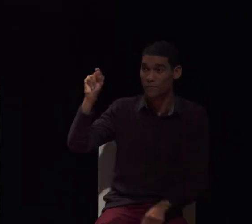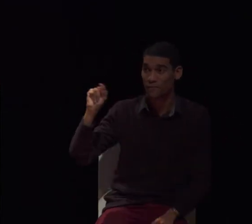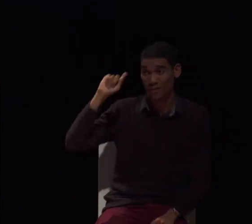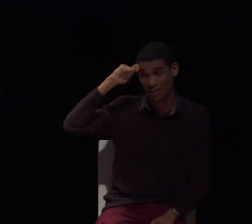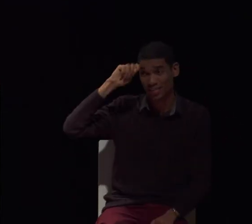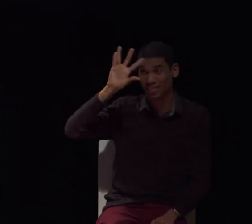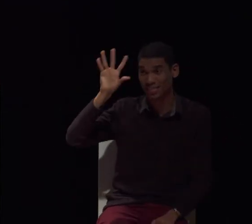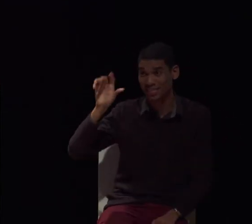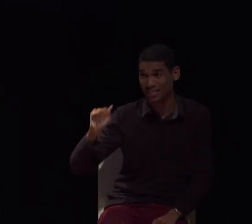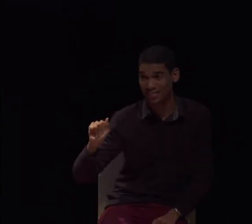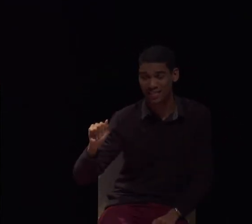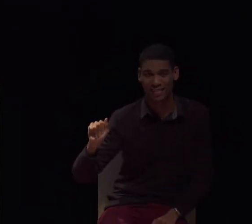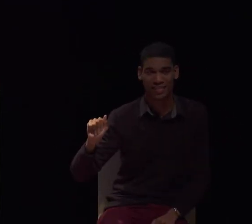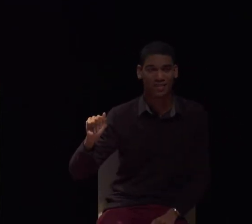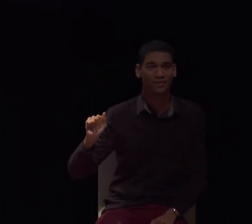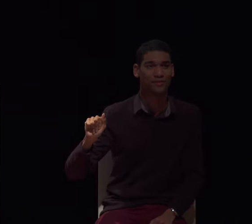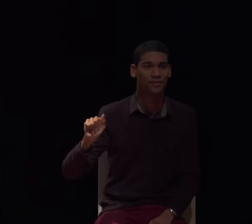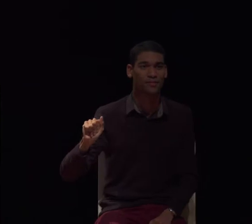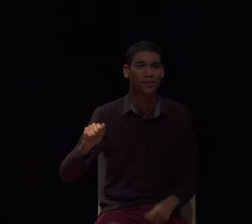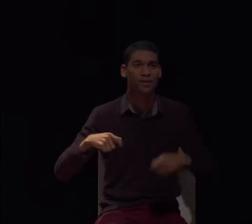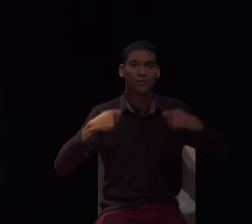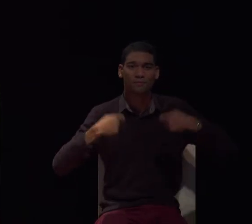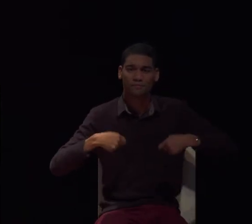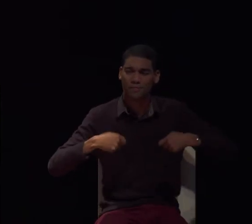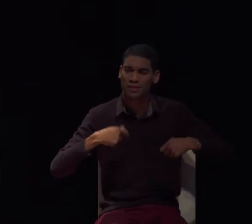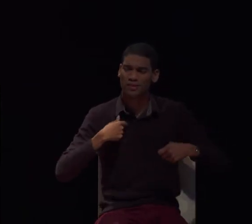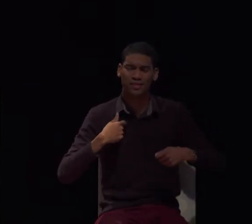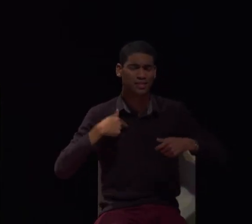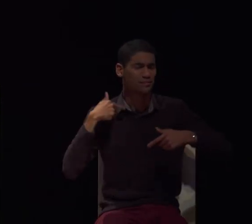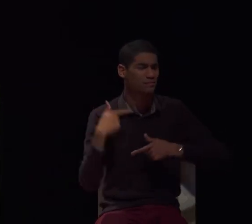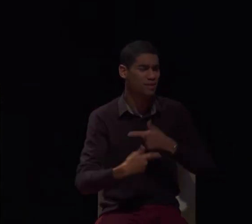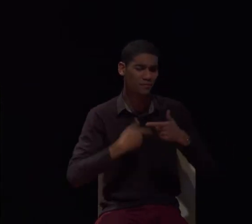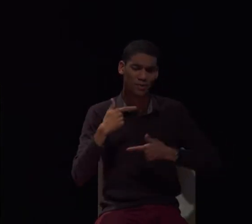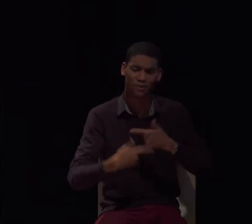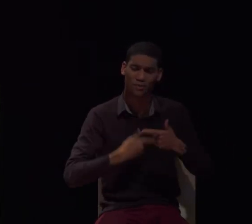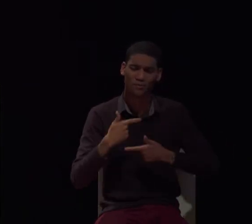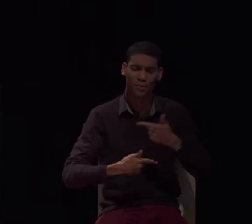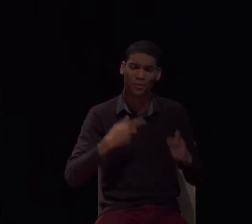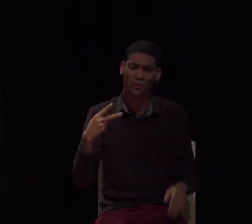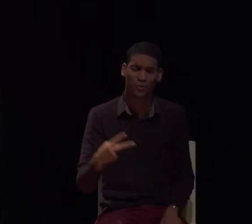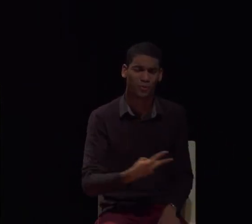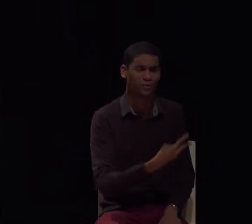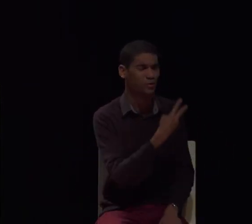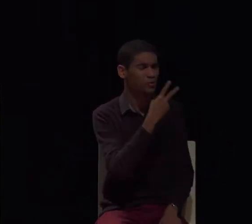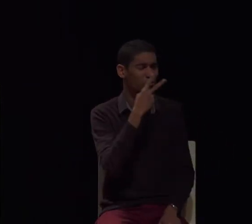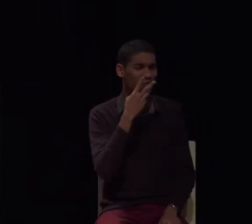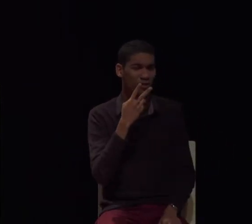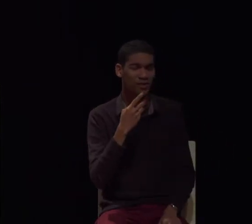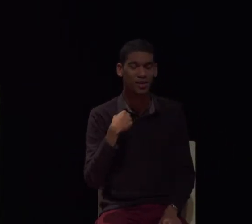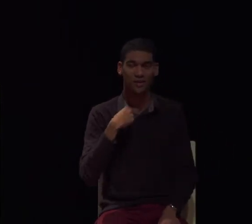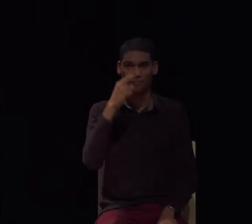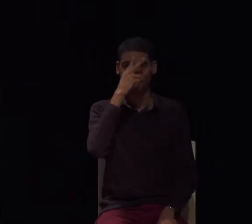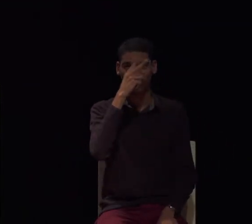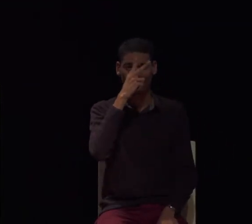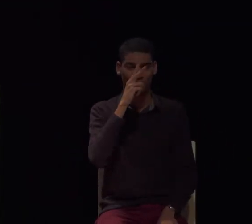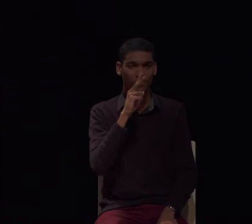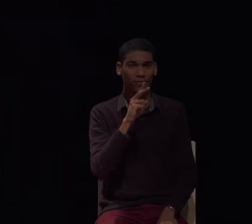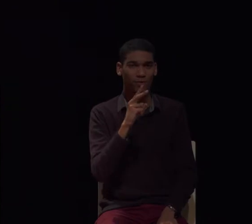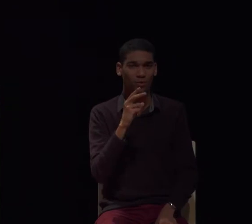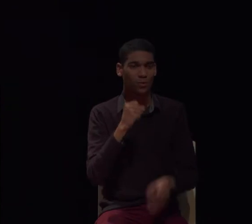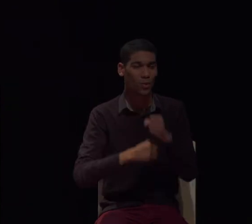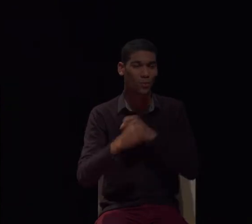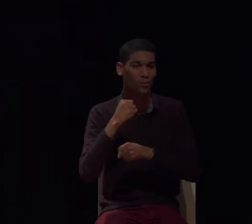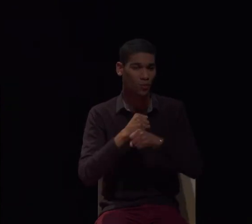tem necessidade de fazer esse trabalho cada vez mais eu me lembrei que no ano passado